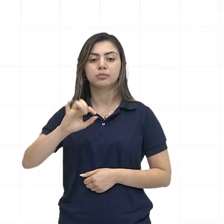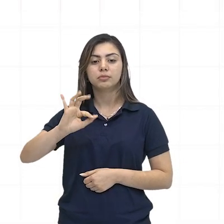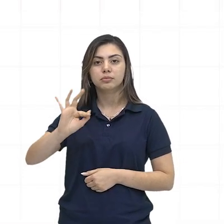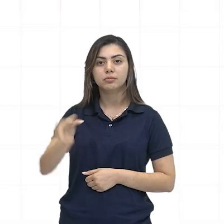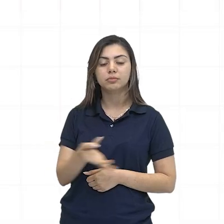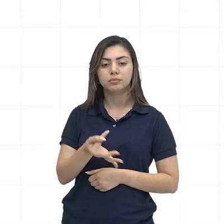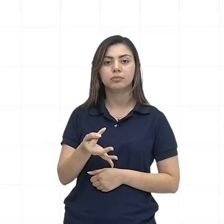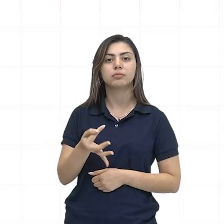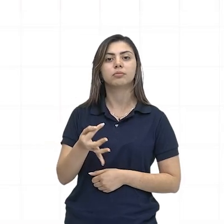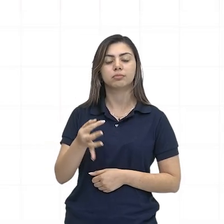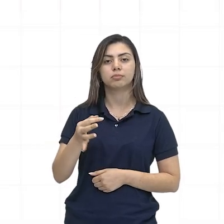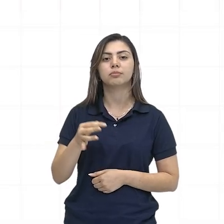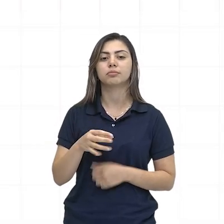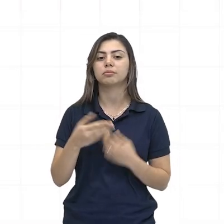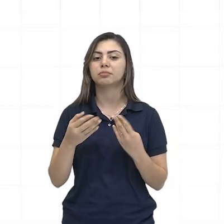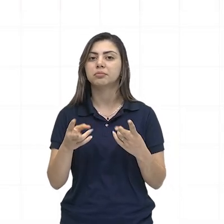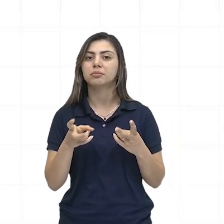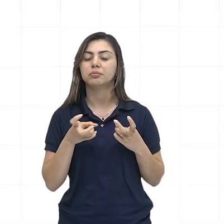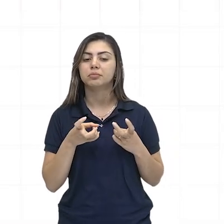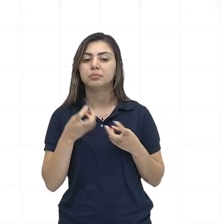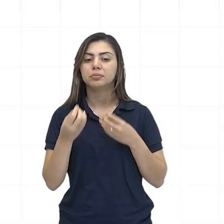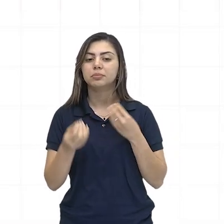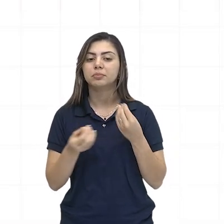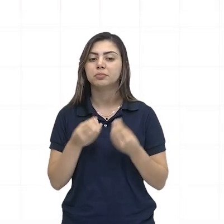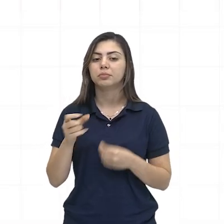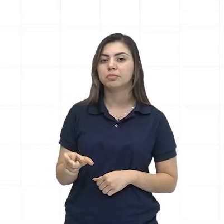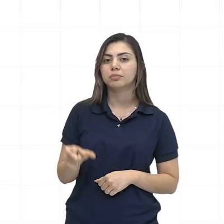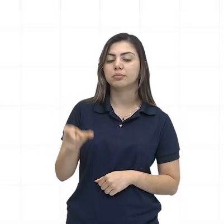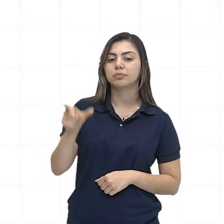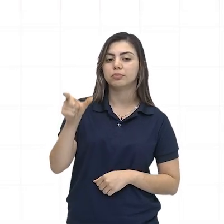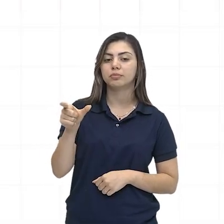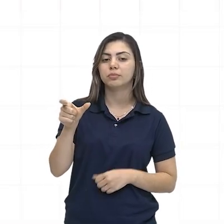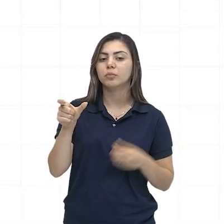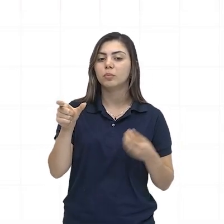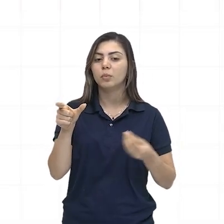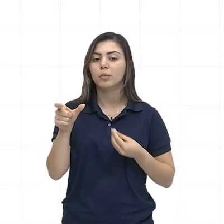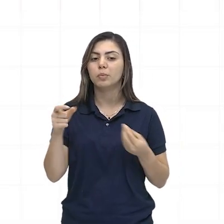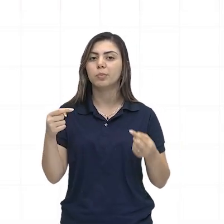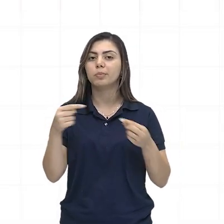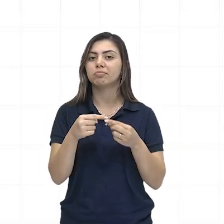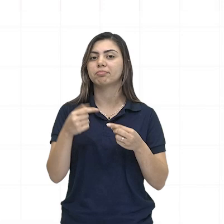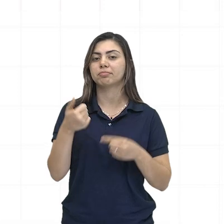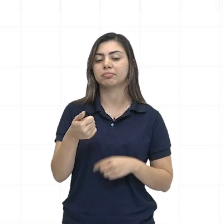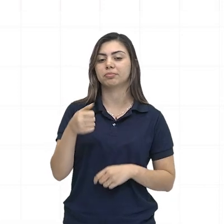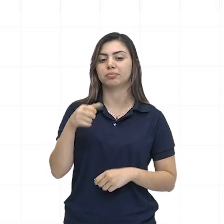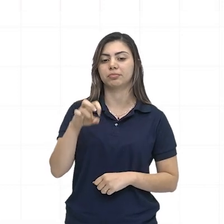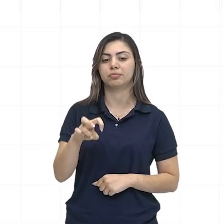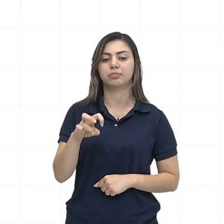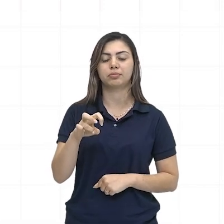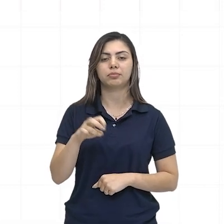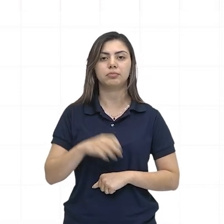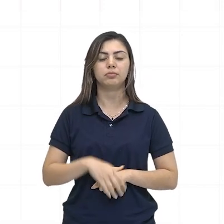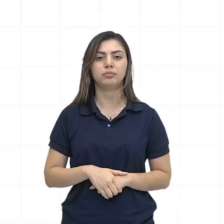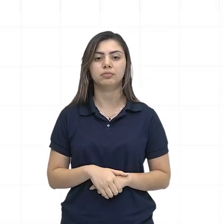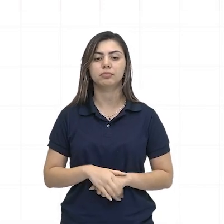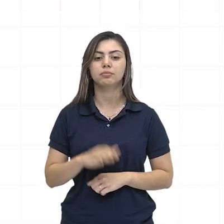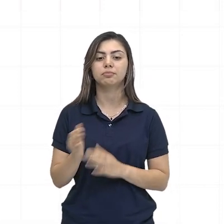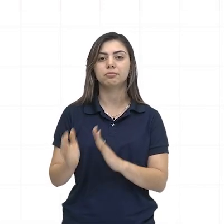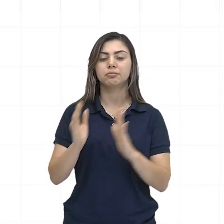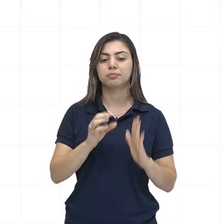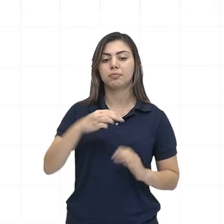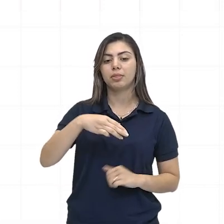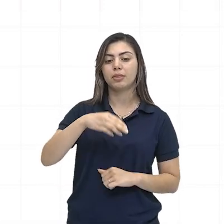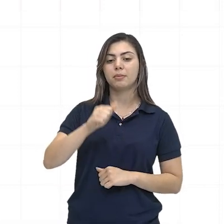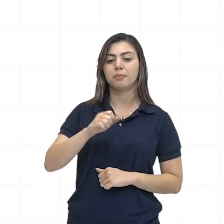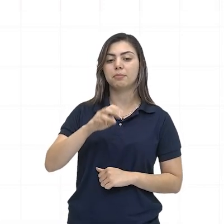né? Observe que a coluna aqui, ela está diretamente aqui, ó, no 15, certo? O